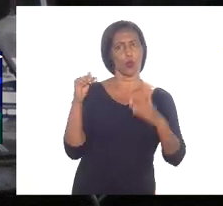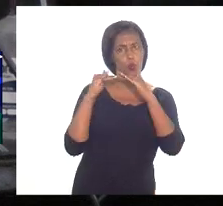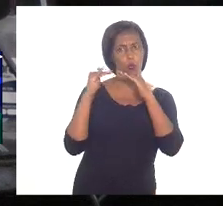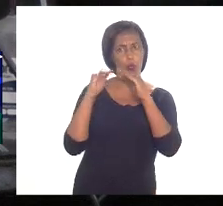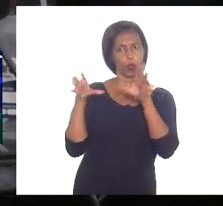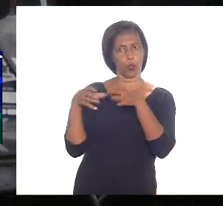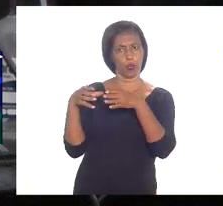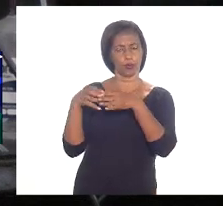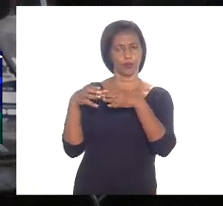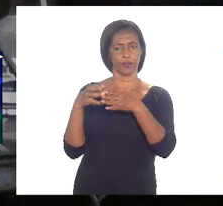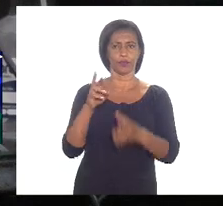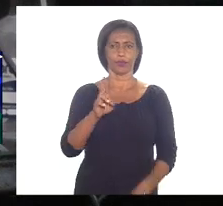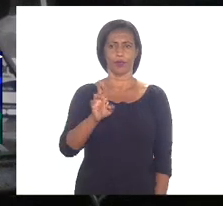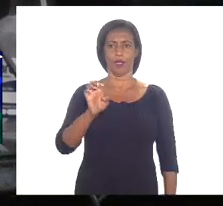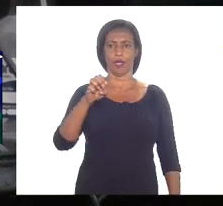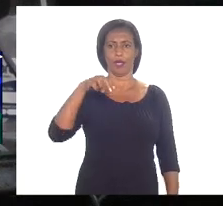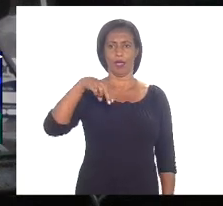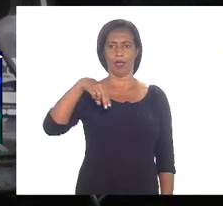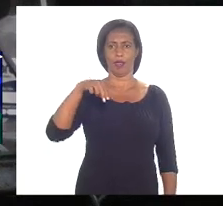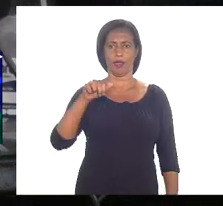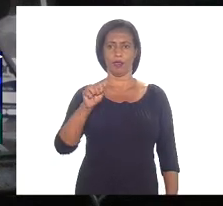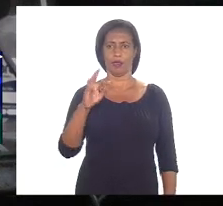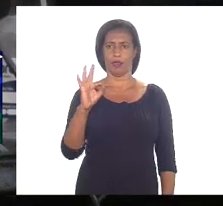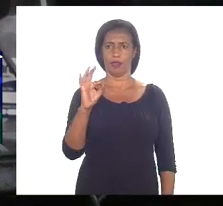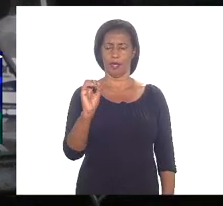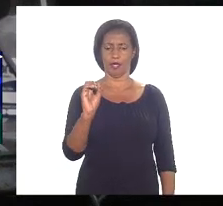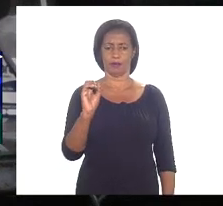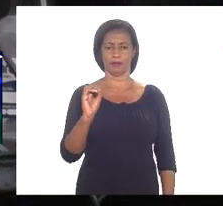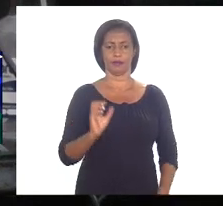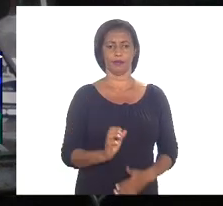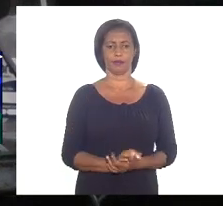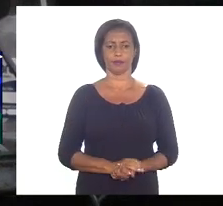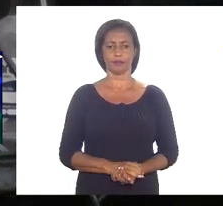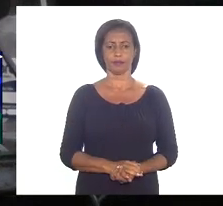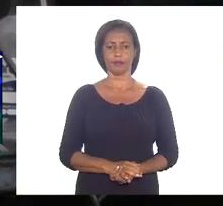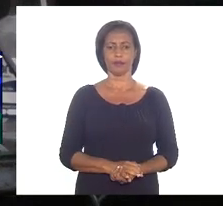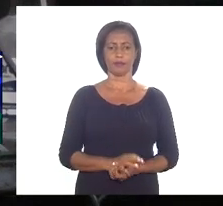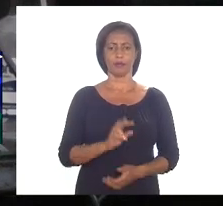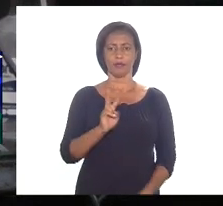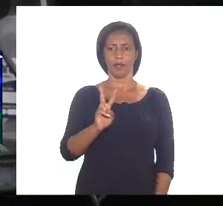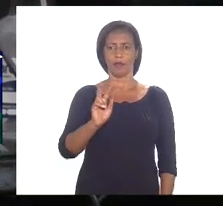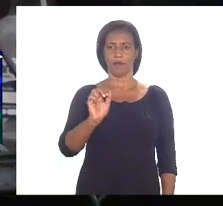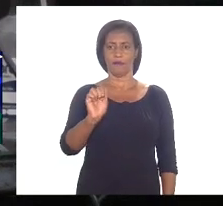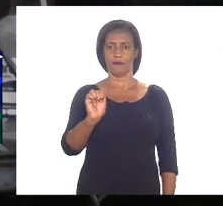Deputado Renato Zaca o deputado Val do Ceasa